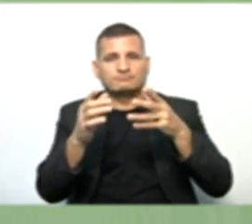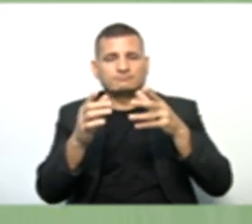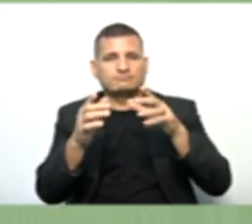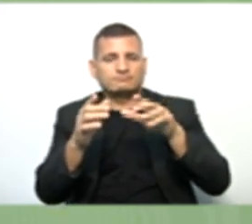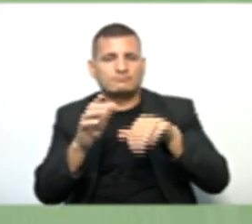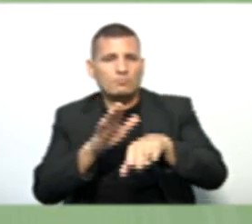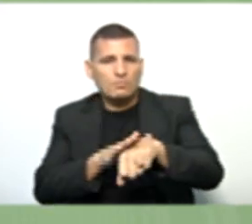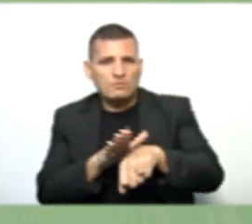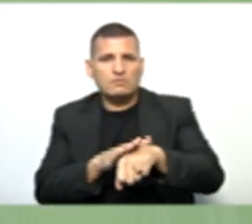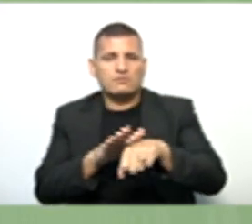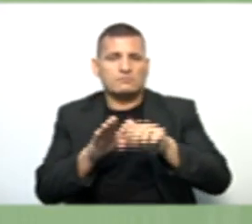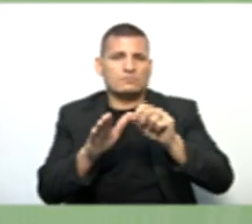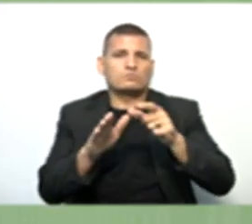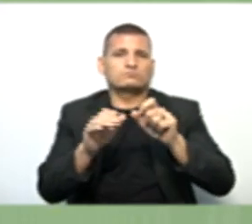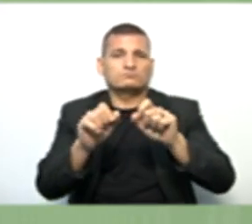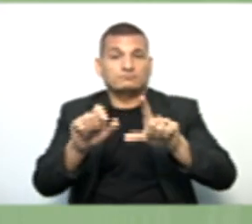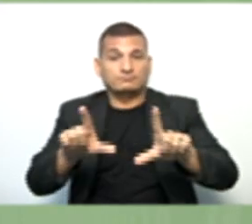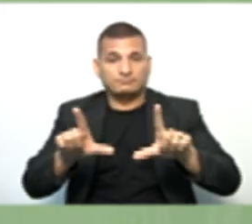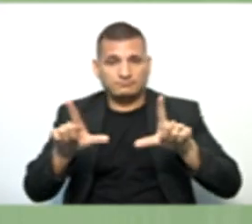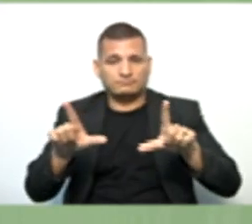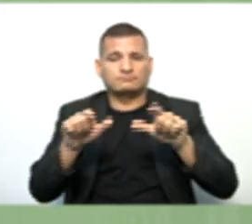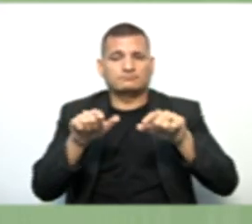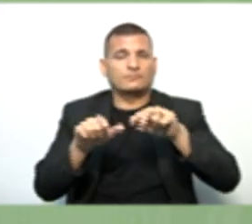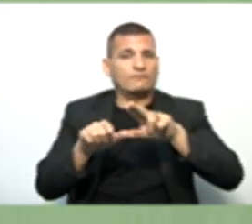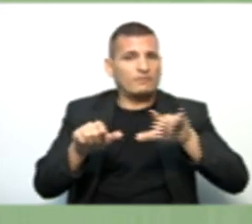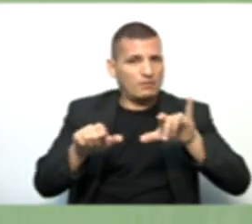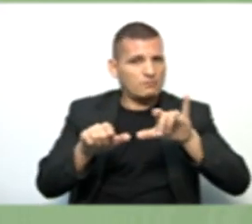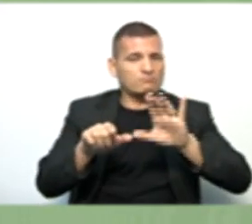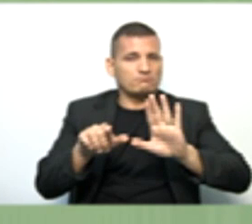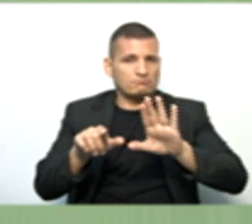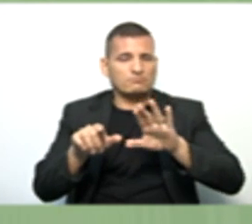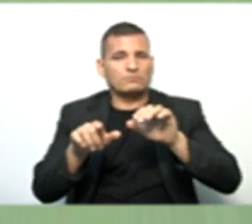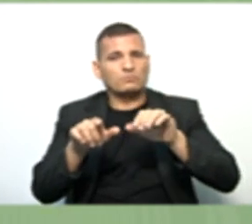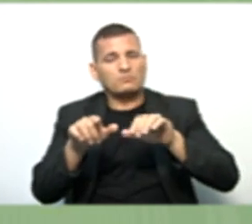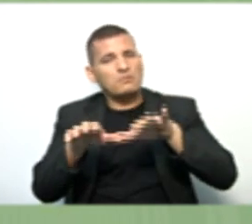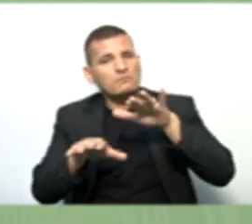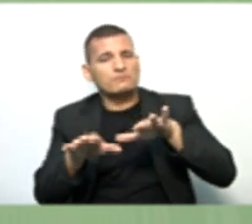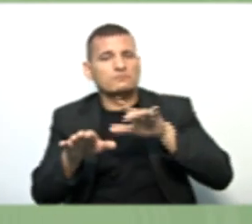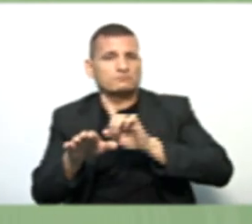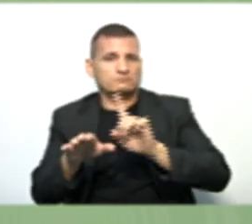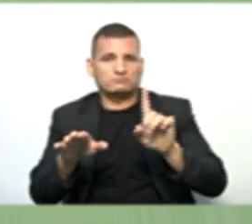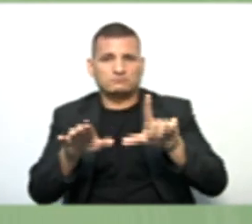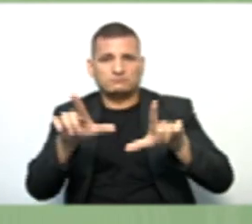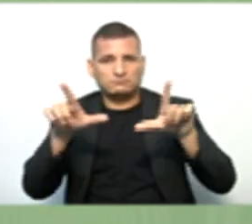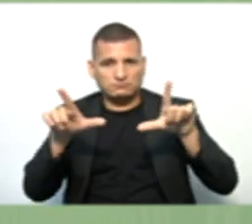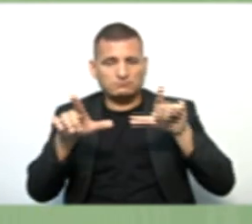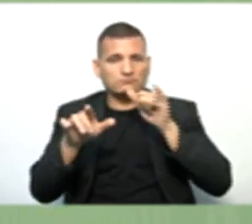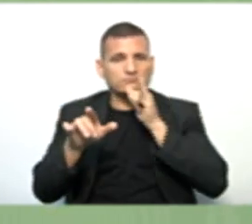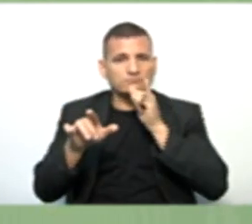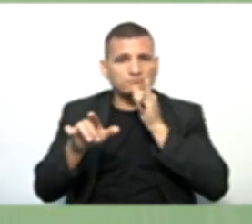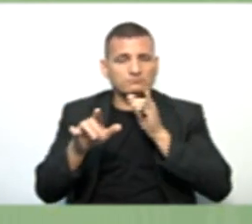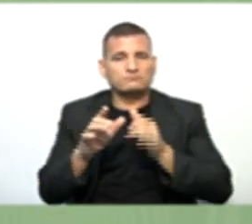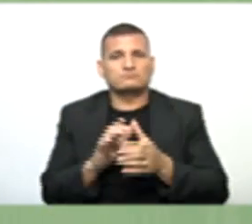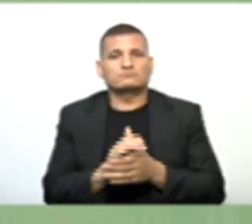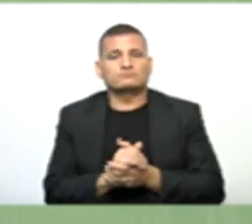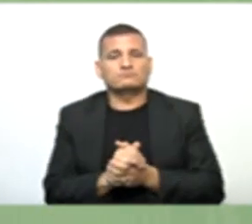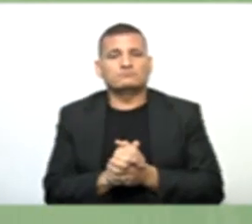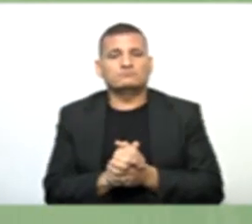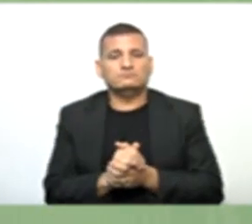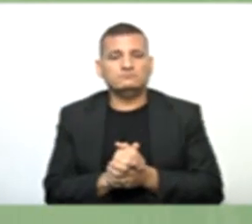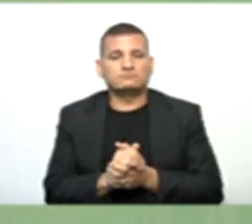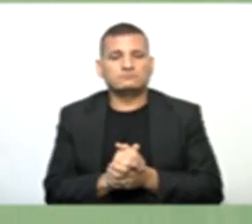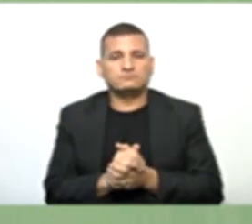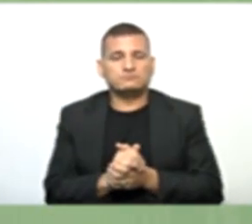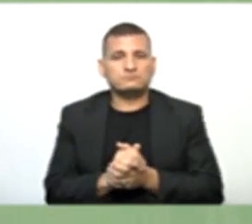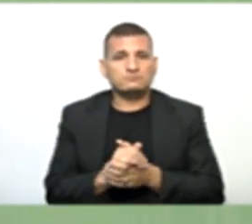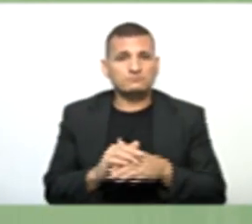determinada execução, esse comando vai ser executado e outras vezes não. Por exemplo,